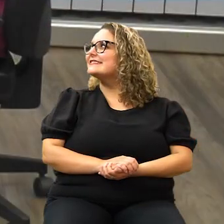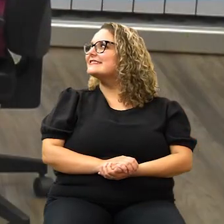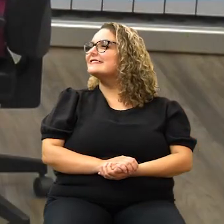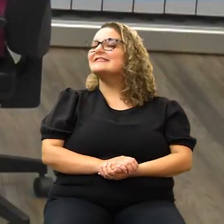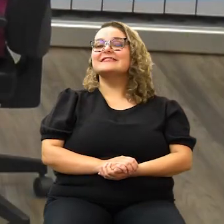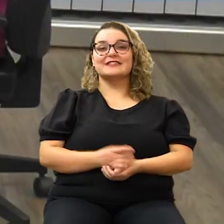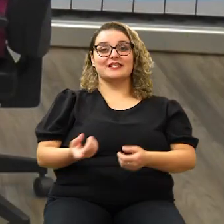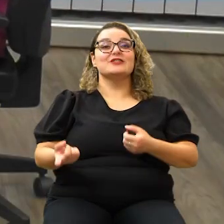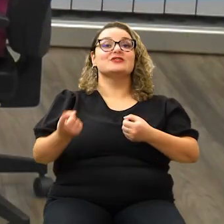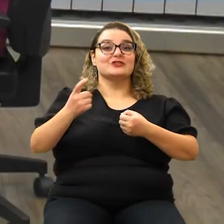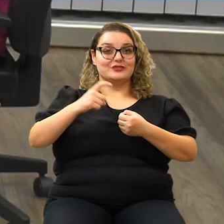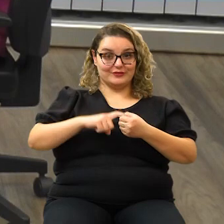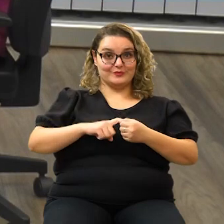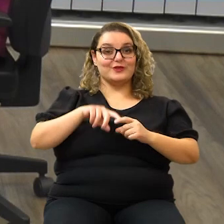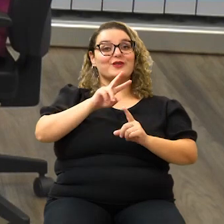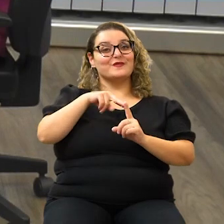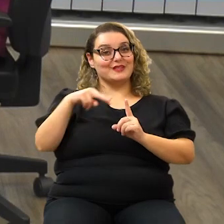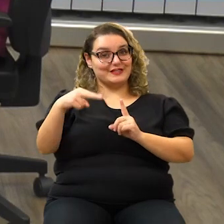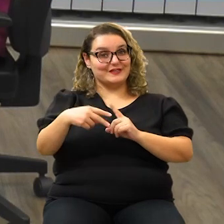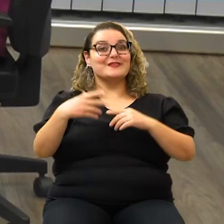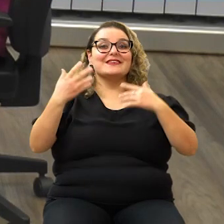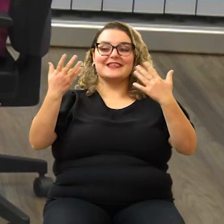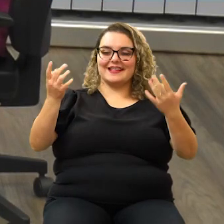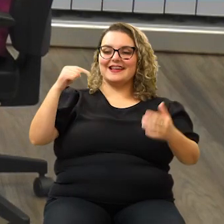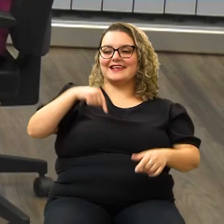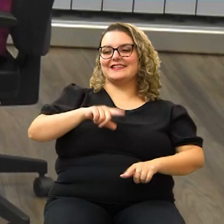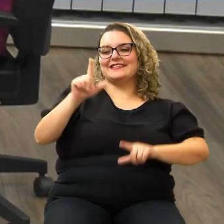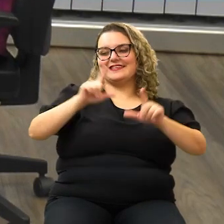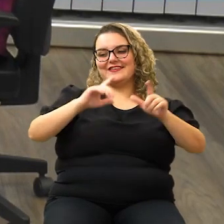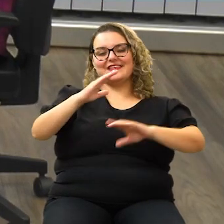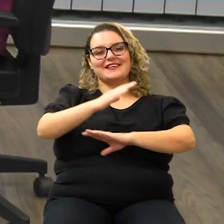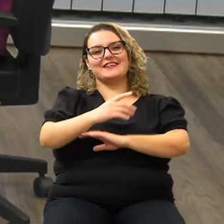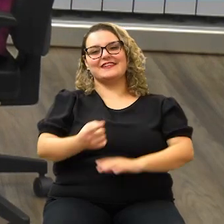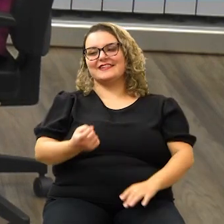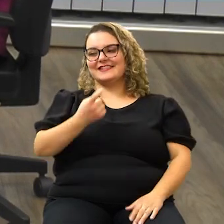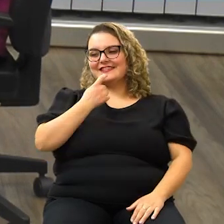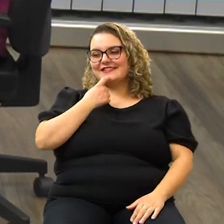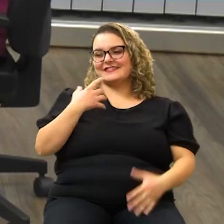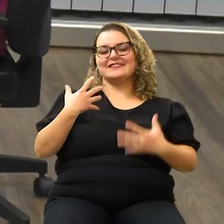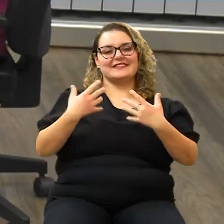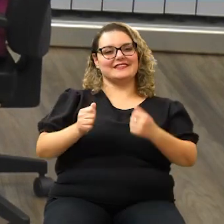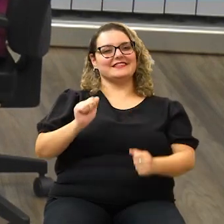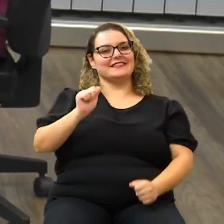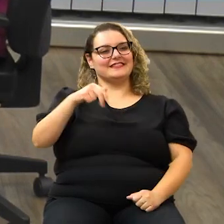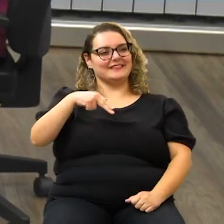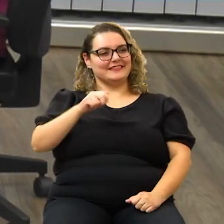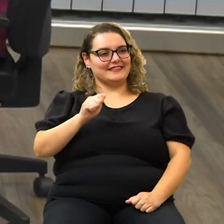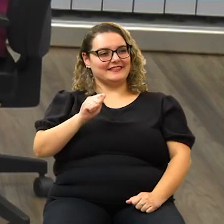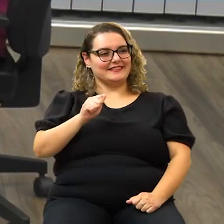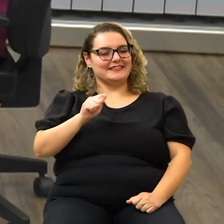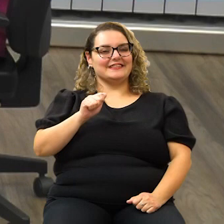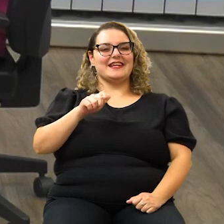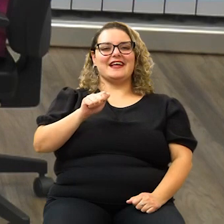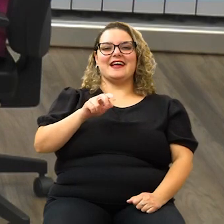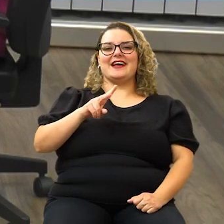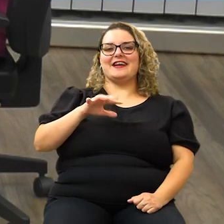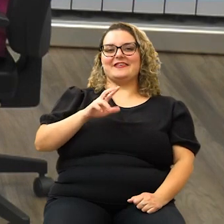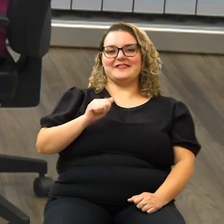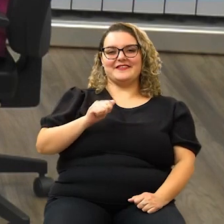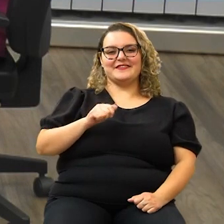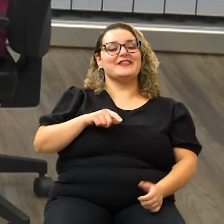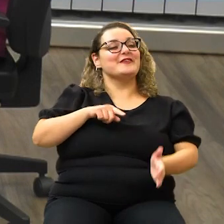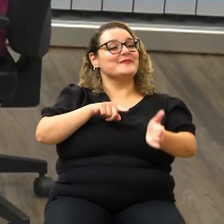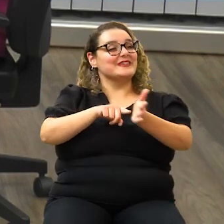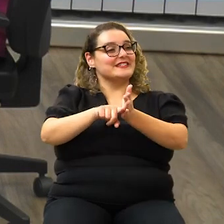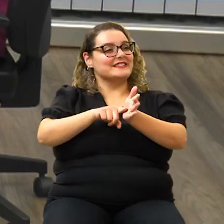Estamos de volta com o nosso Ponto de Vista aqui na TV Câmara Campinas, recebendo a pesquisadora Ana